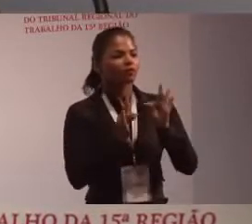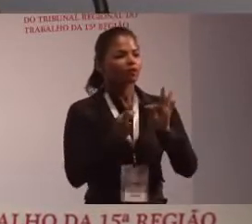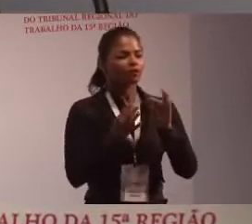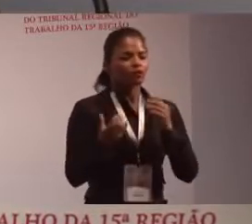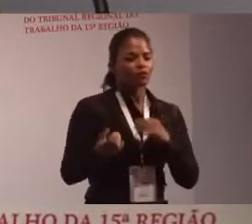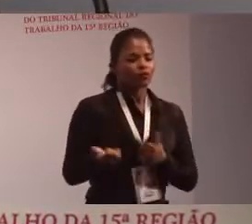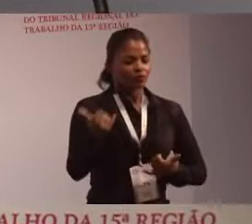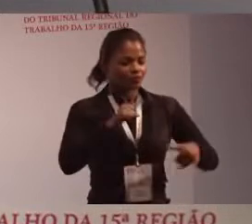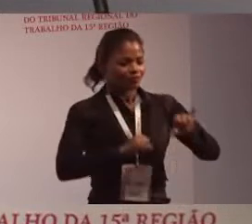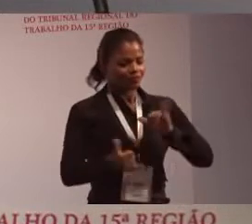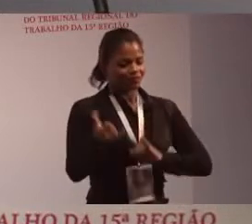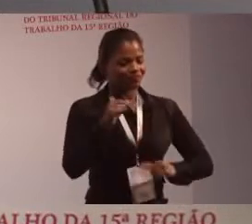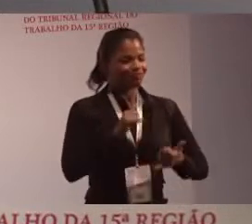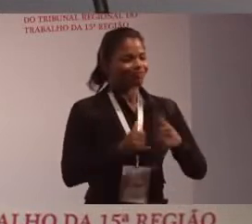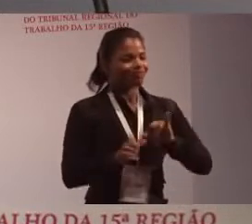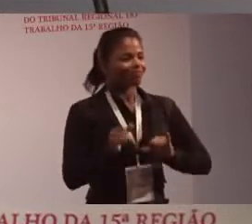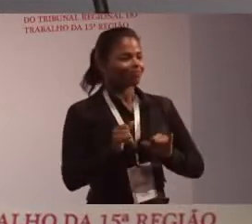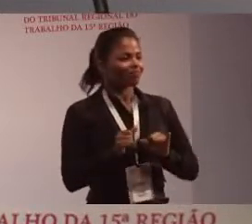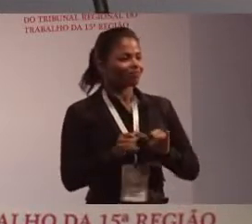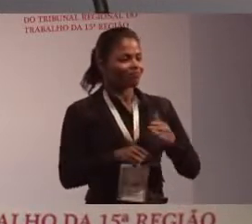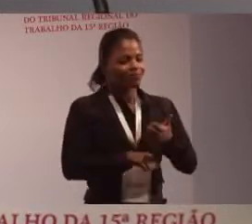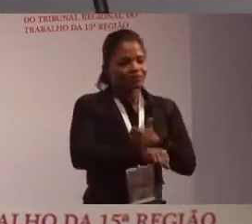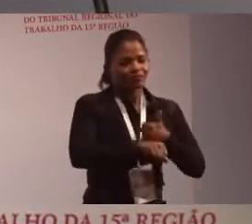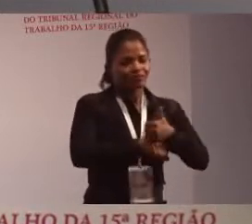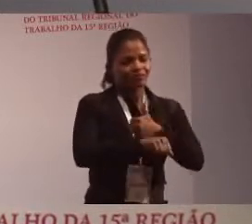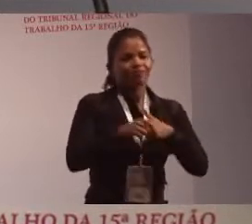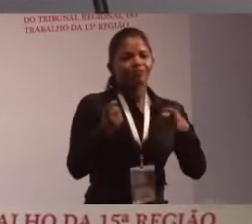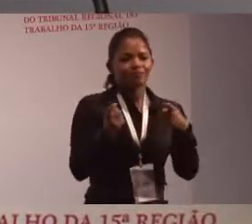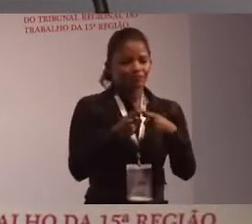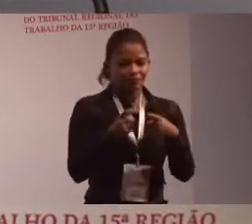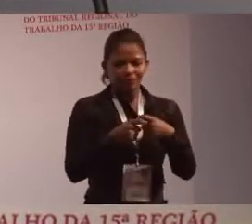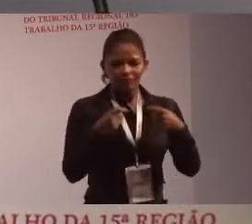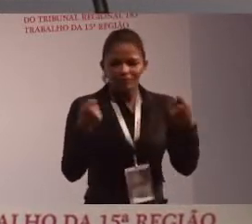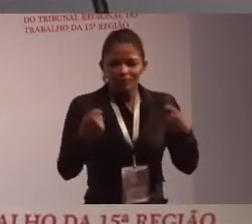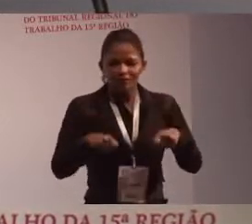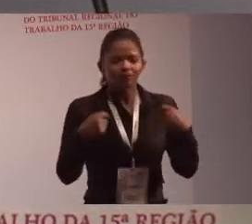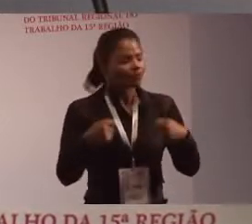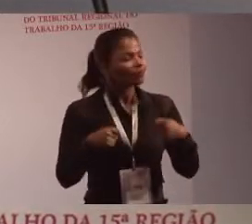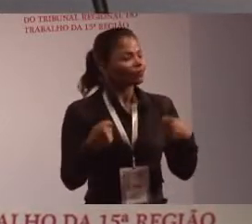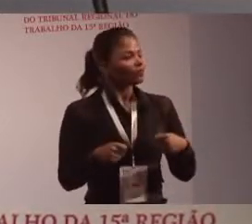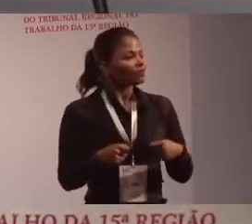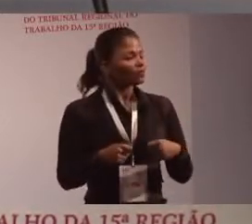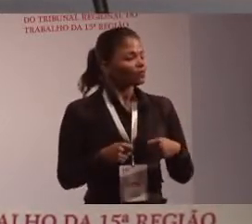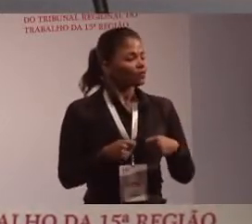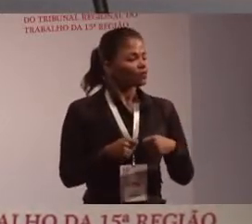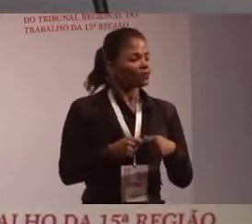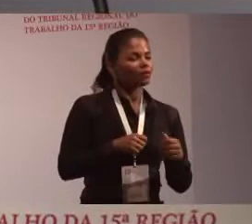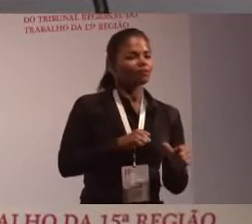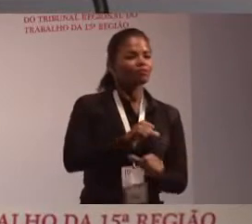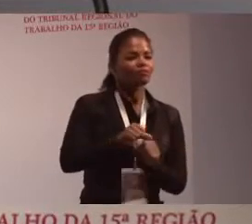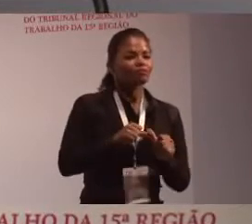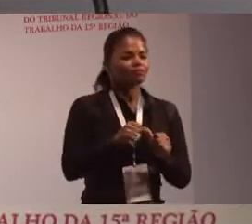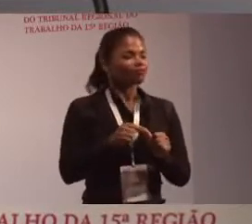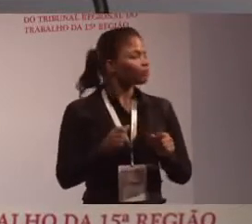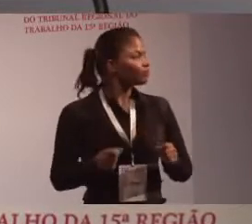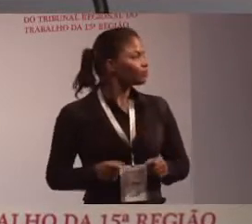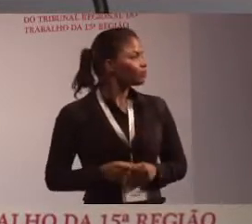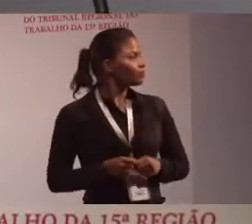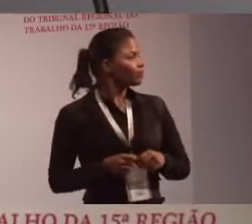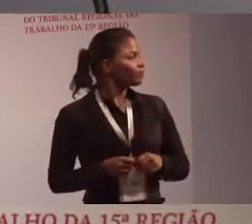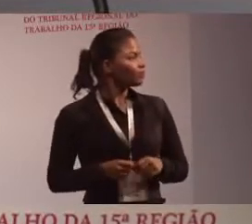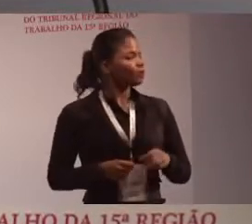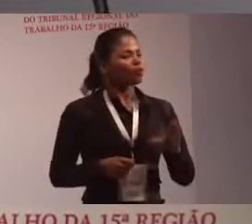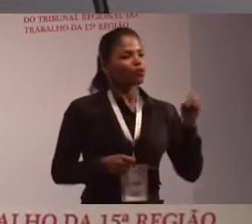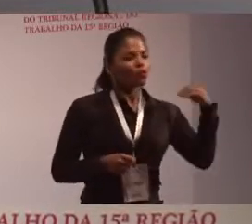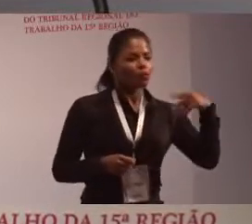técnico-científica. Mas cada vez mais os profissionais médicos, por exemplo, precisam de competências chamadas competências transversais,